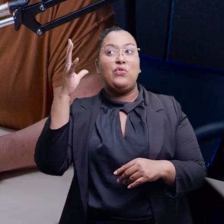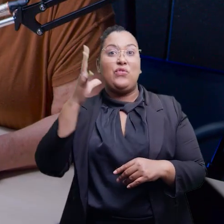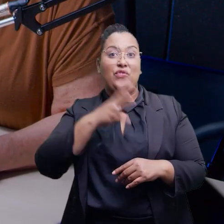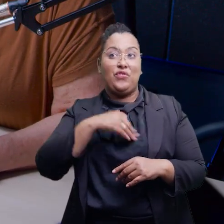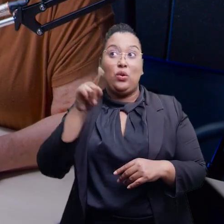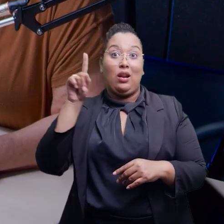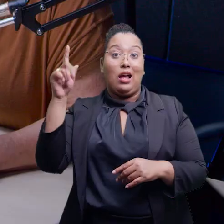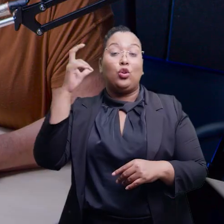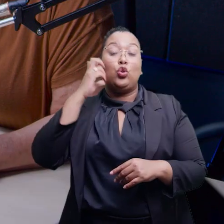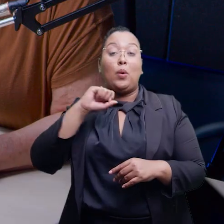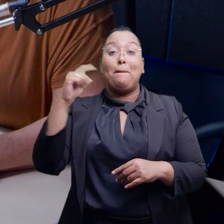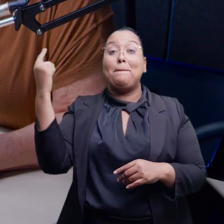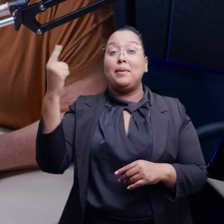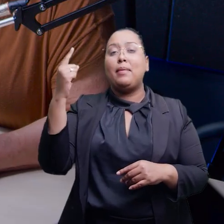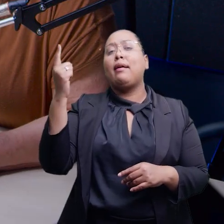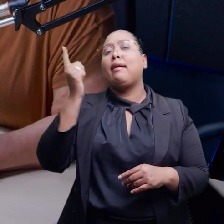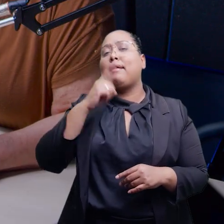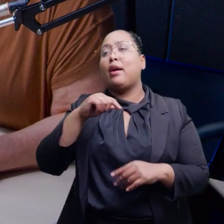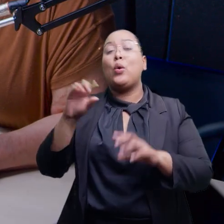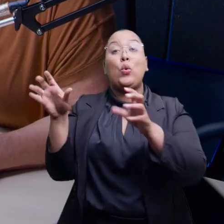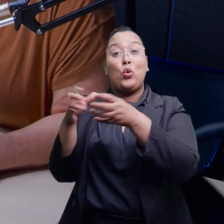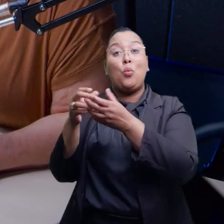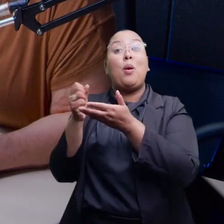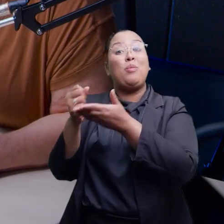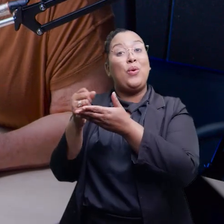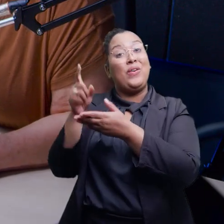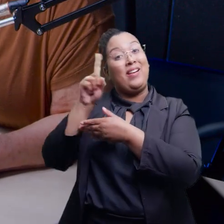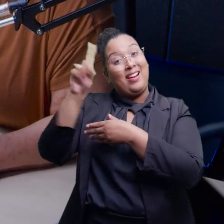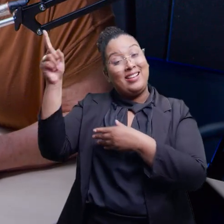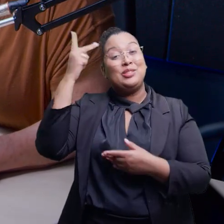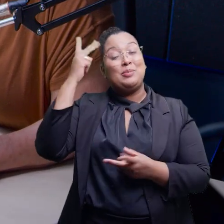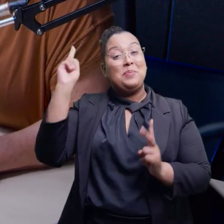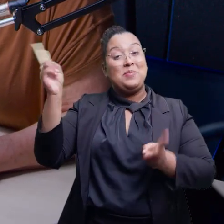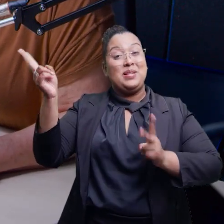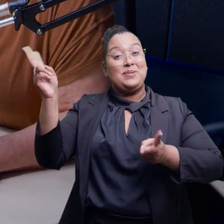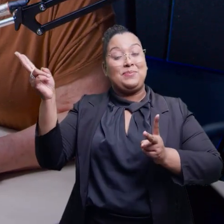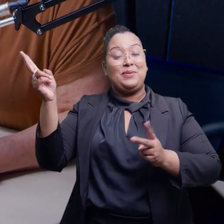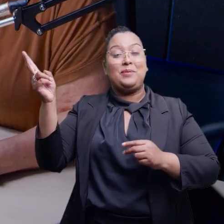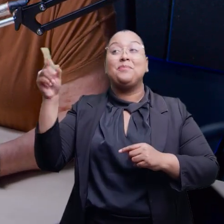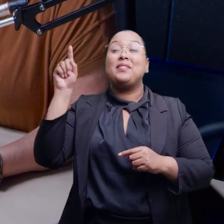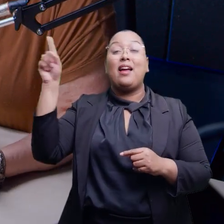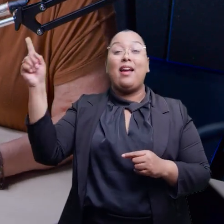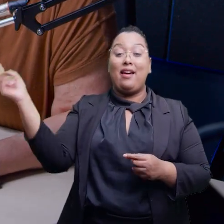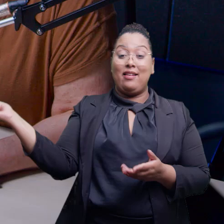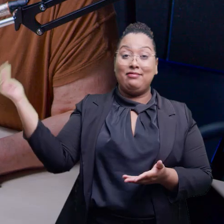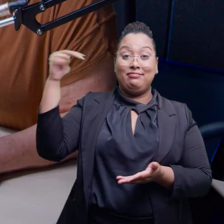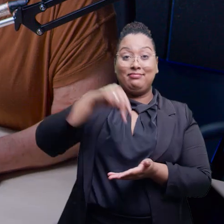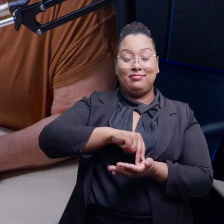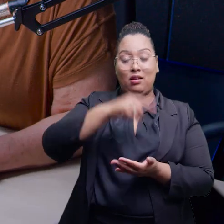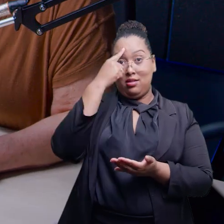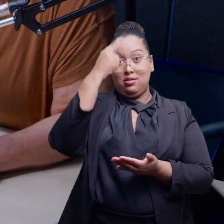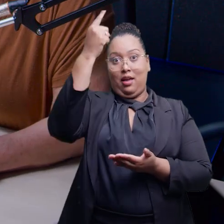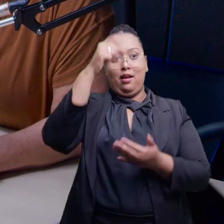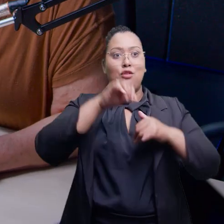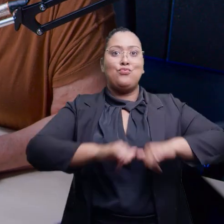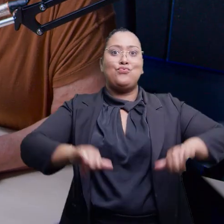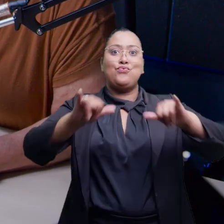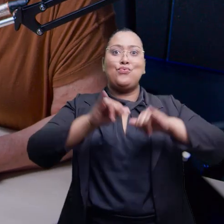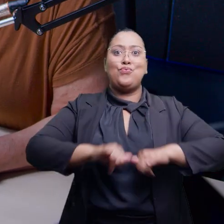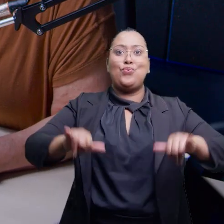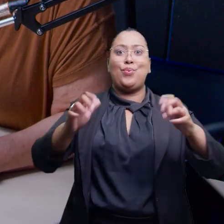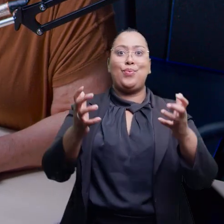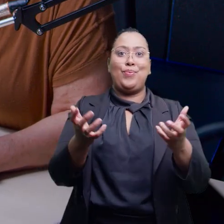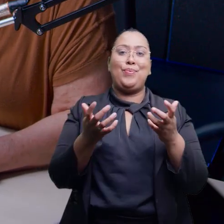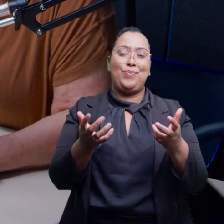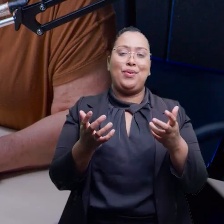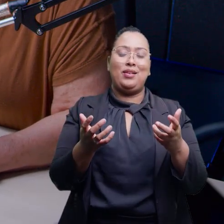adotado o seu primeiro filho em São Paulo, através de um grupo de apoio à adoção lá em São Paulo. E aí ela trouxe a ideia do grupo de apoio à